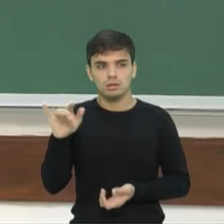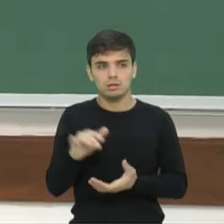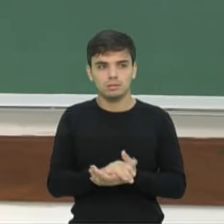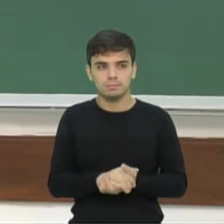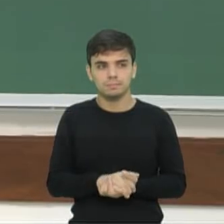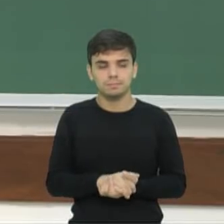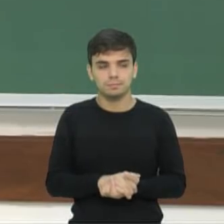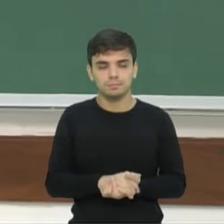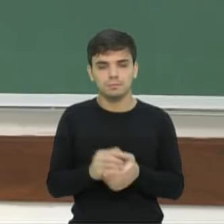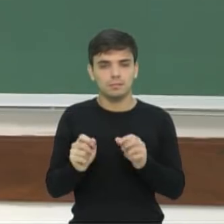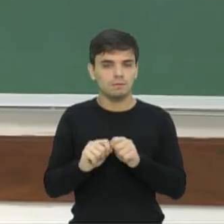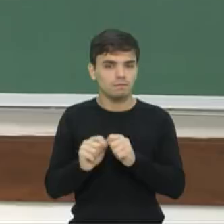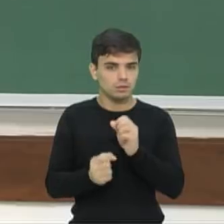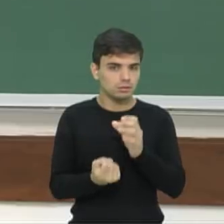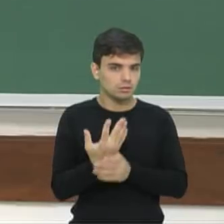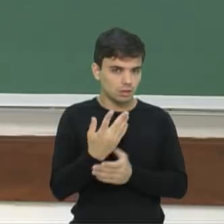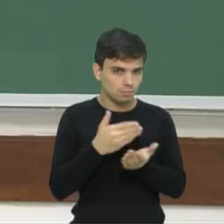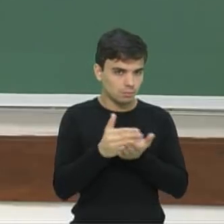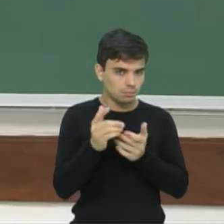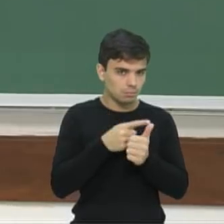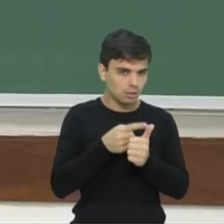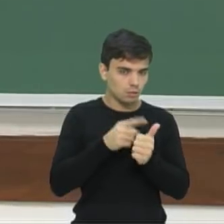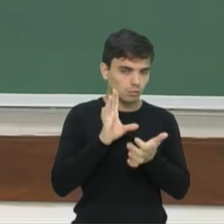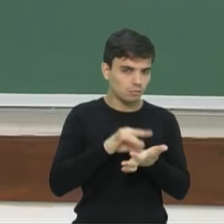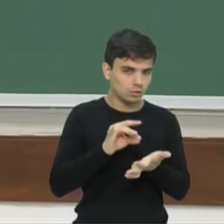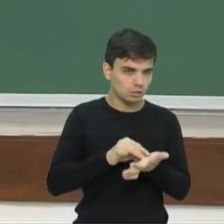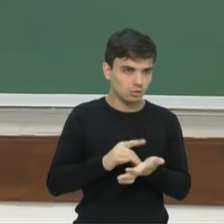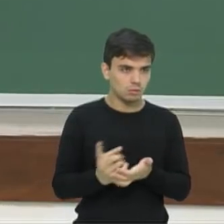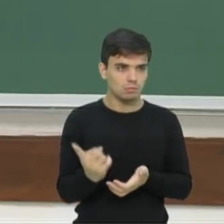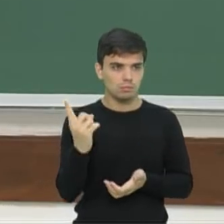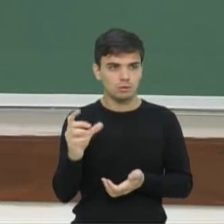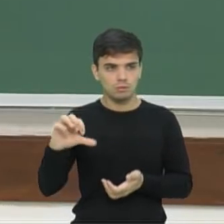ele faz a sua estreia oficial. Então, a estreia oficial ocorreu em